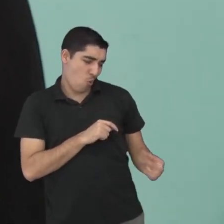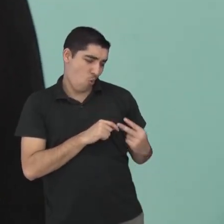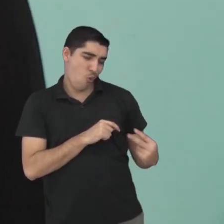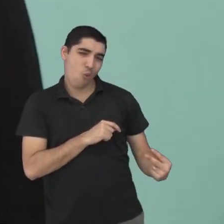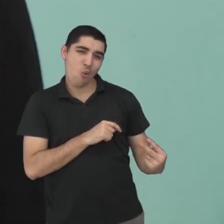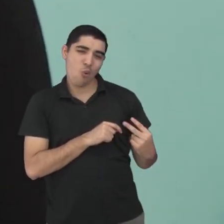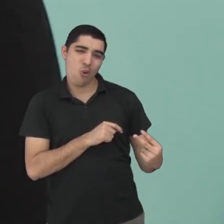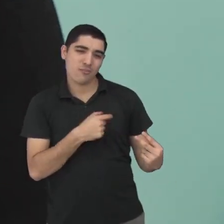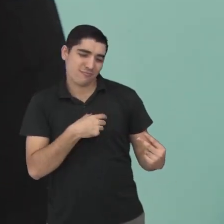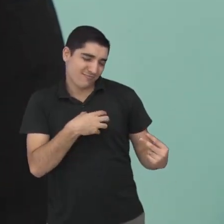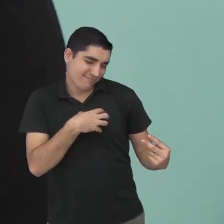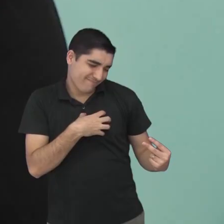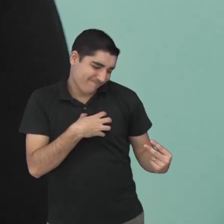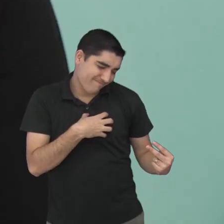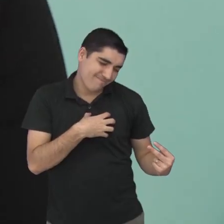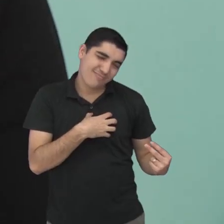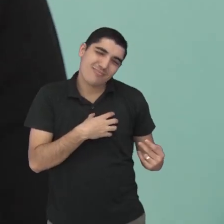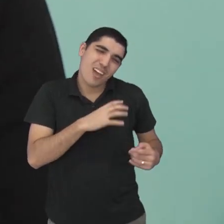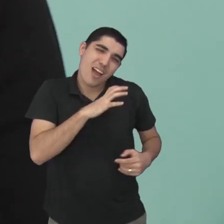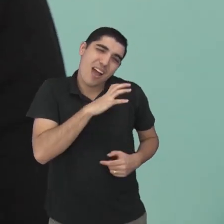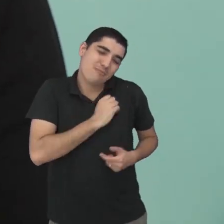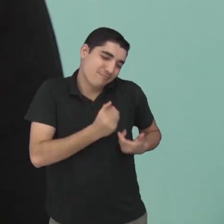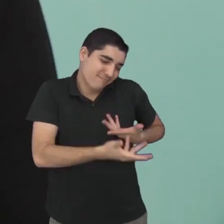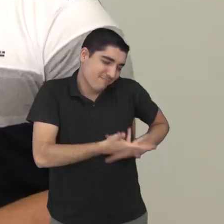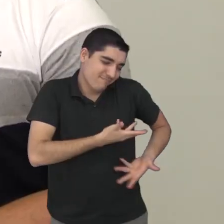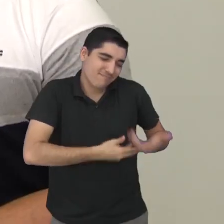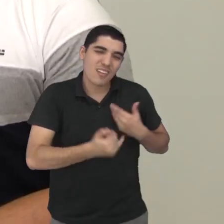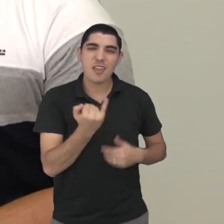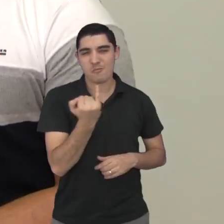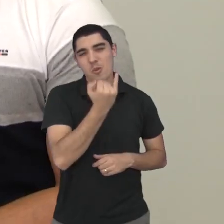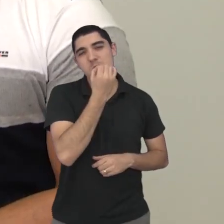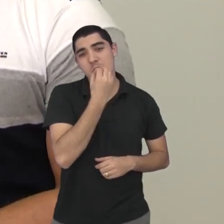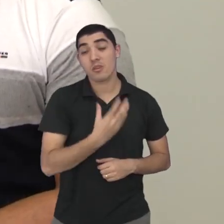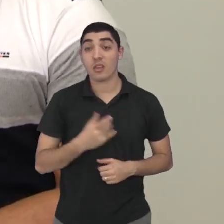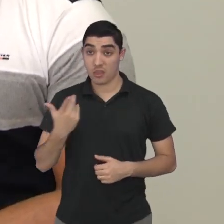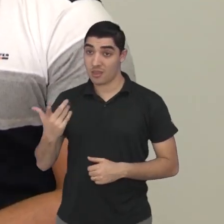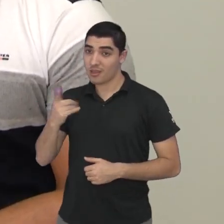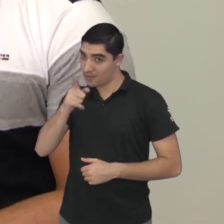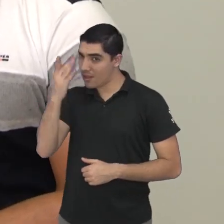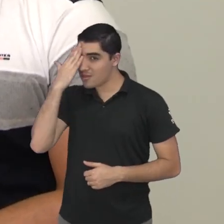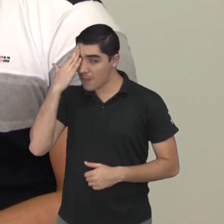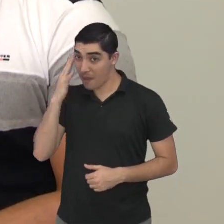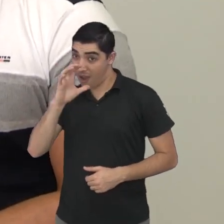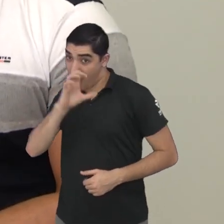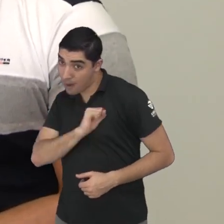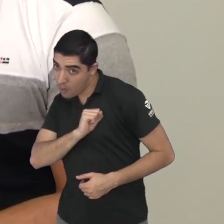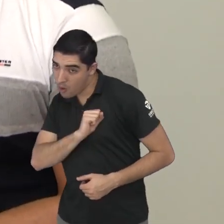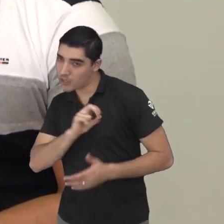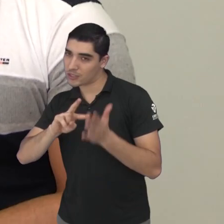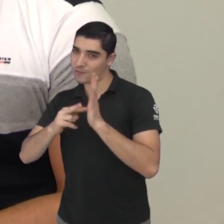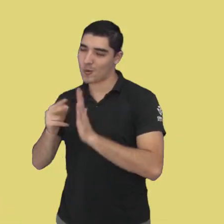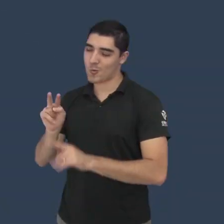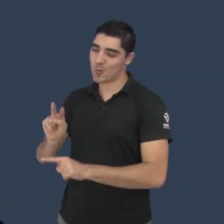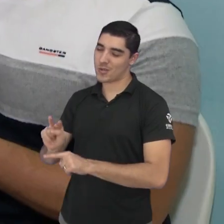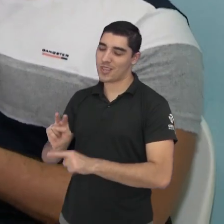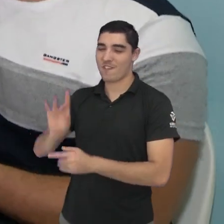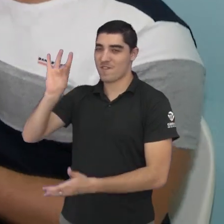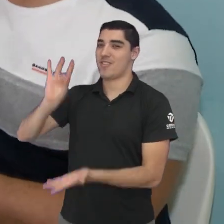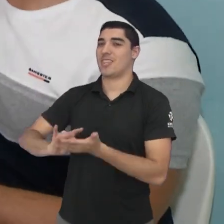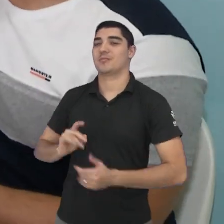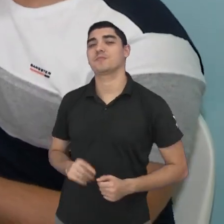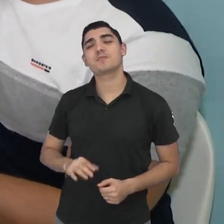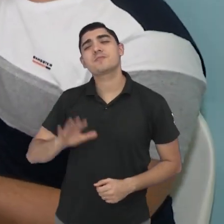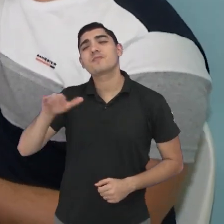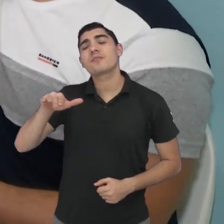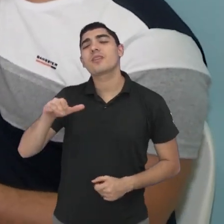a retribuição disso, não tem preço, vale a pena. E quem ama, você sabe, né? Cuida de verdade. Doutora,